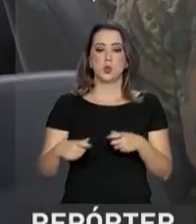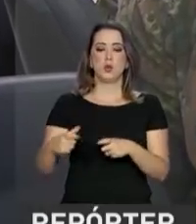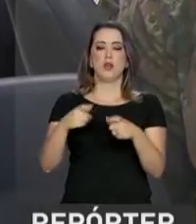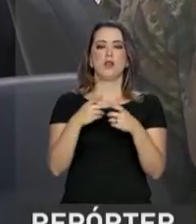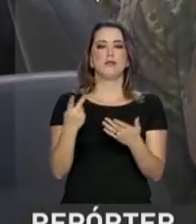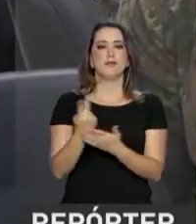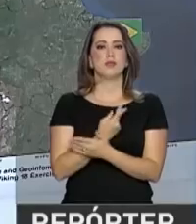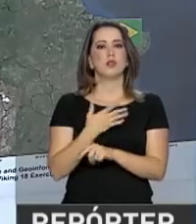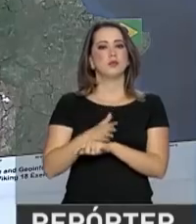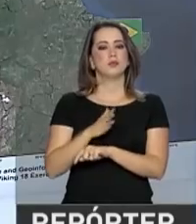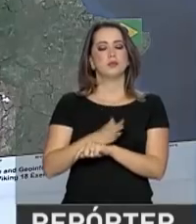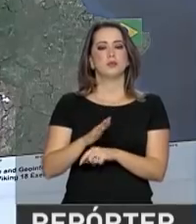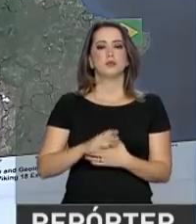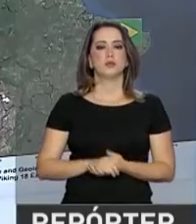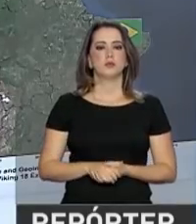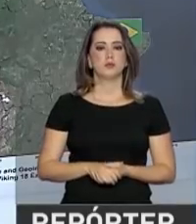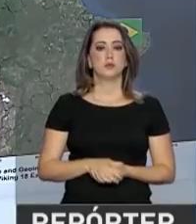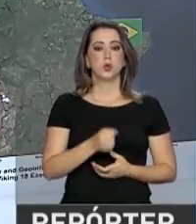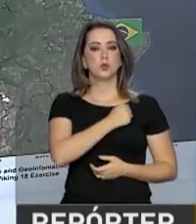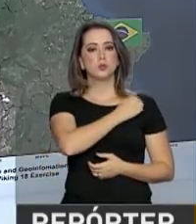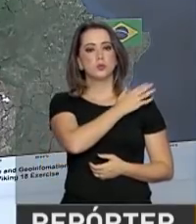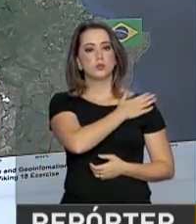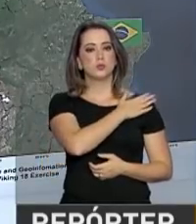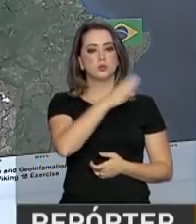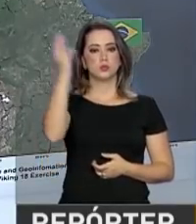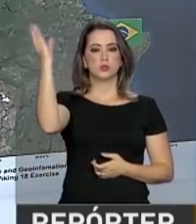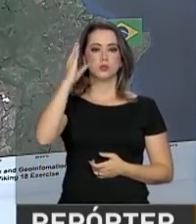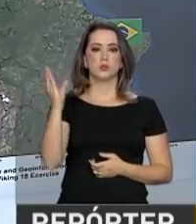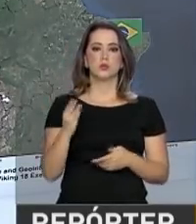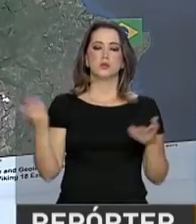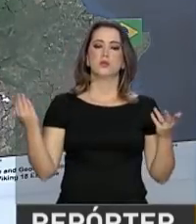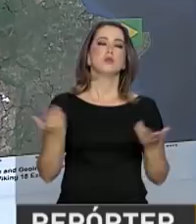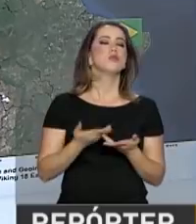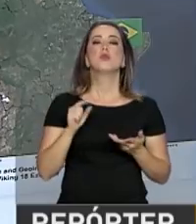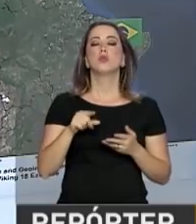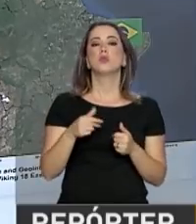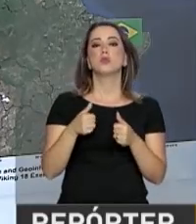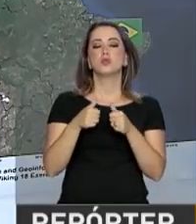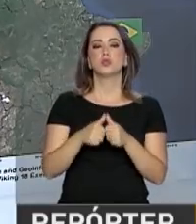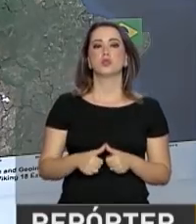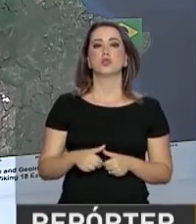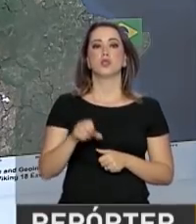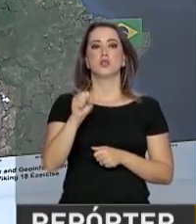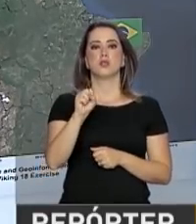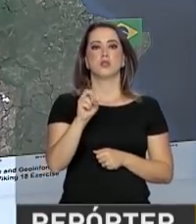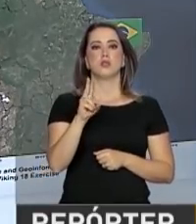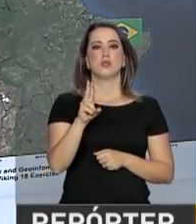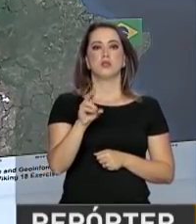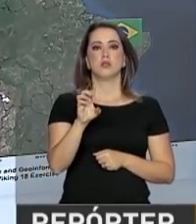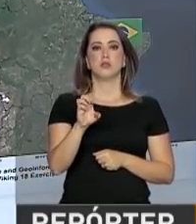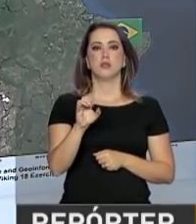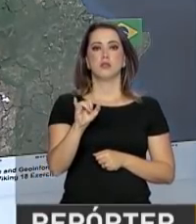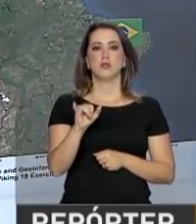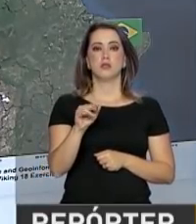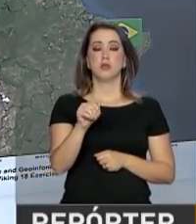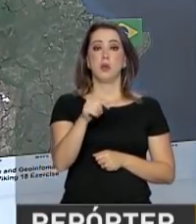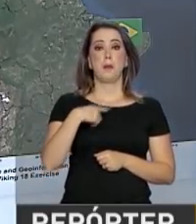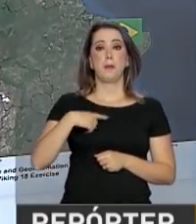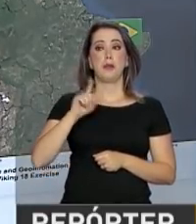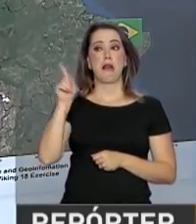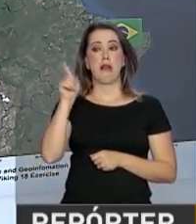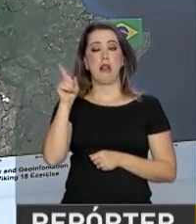realização do exercício. Um general brasileiro e ele hoje ele está na Suécia. Então ele lá recebe uma